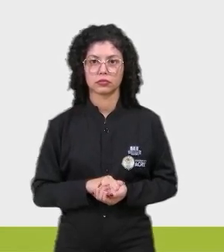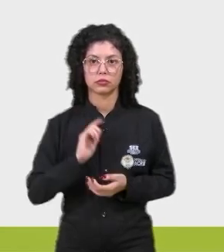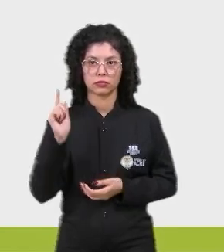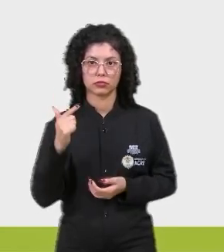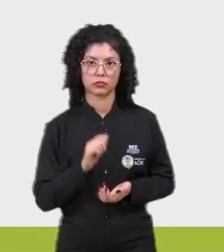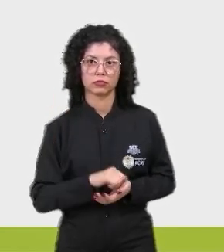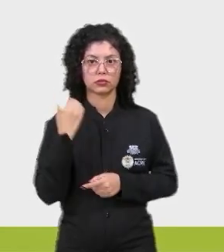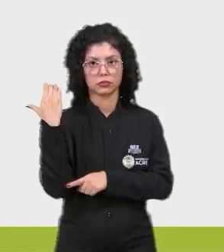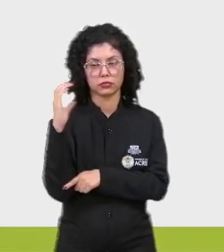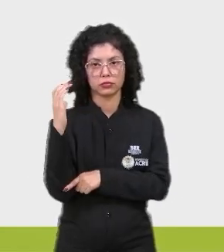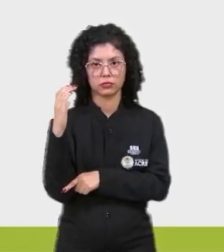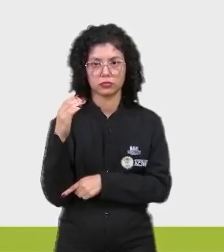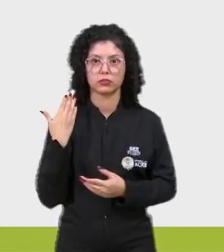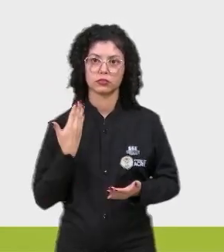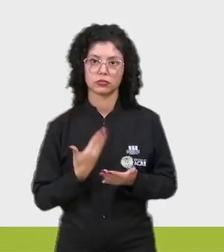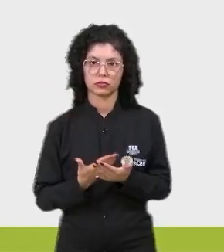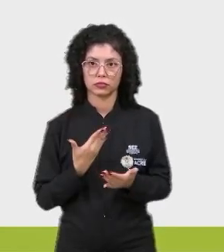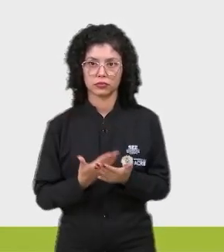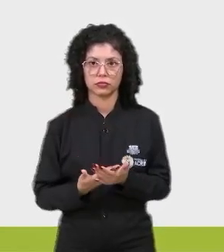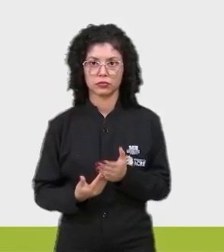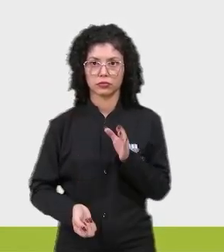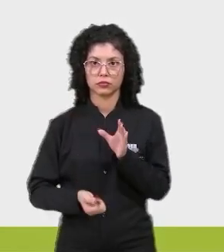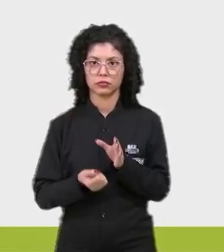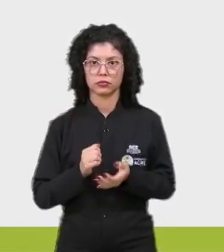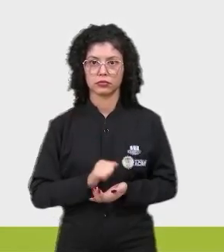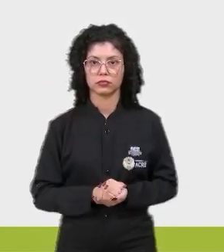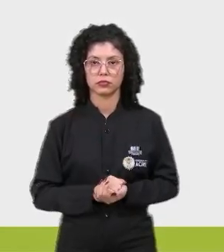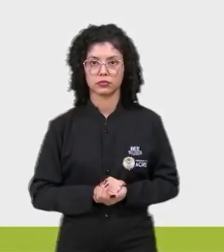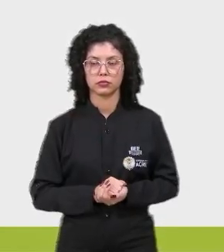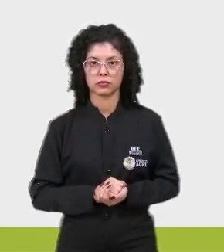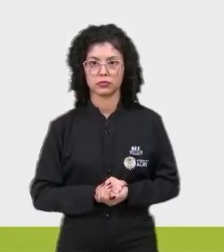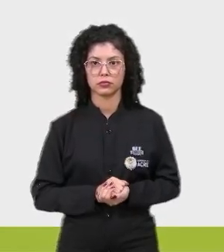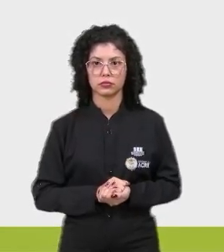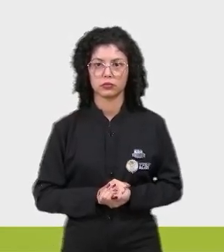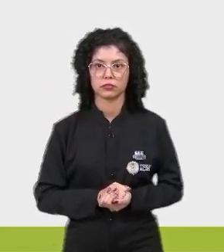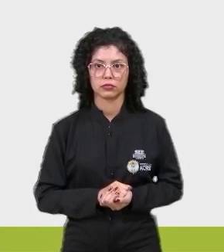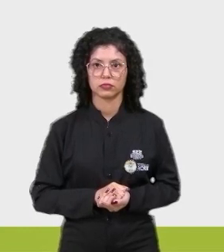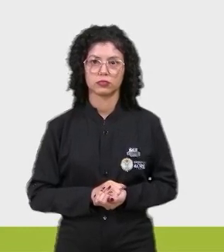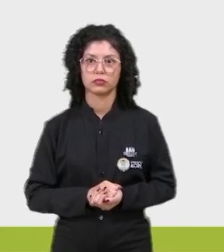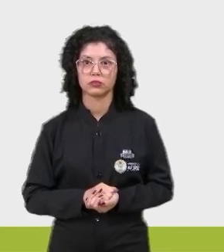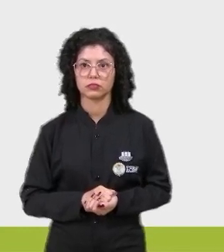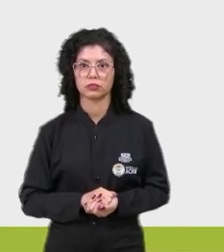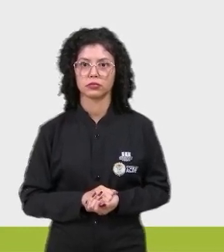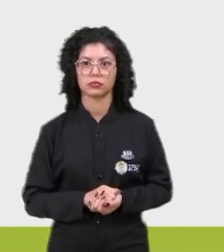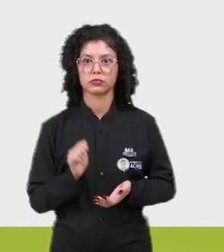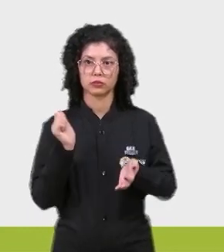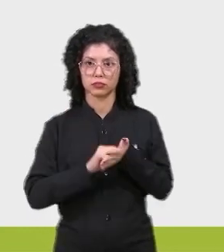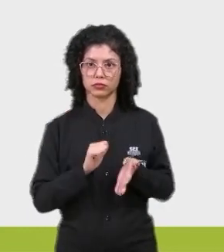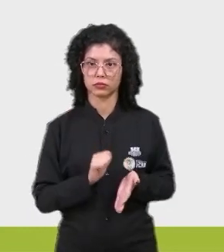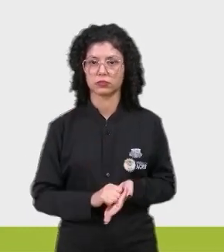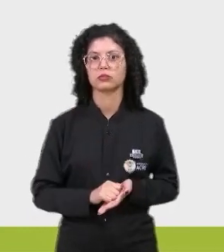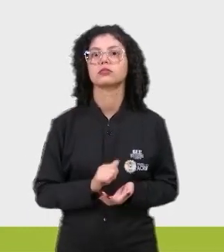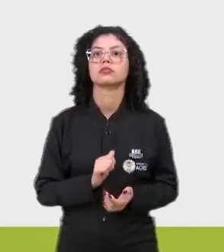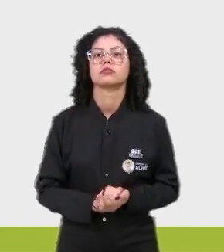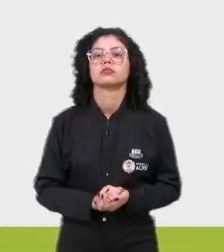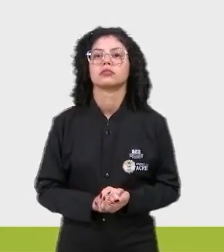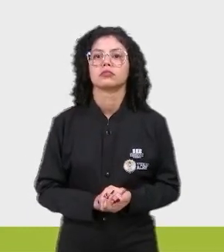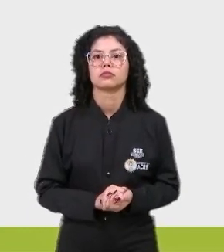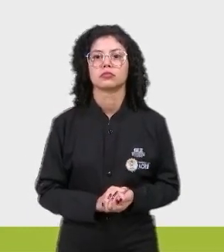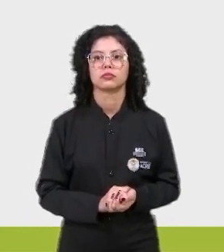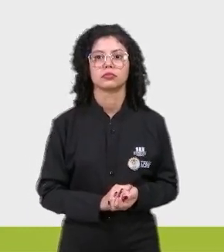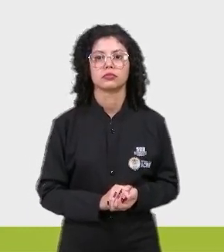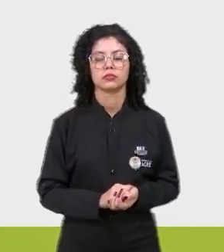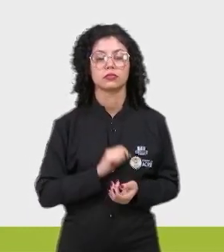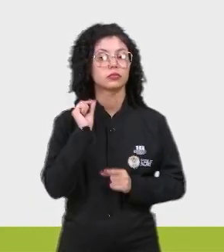Próxima citação: ciência que, na verdade, a descrição do vocábulo, né? Tá dizendo